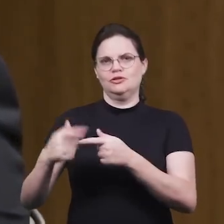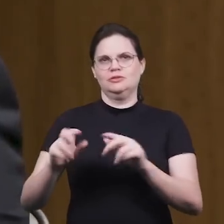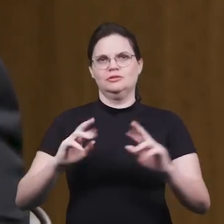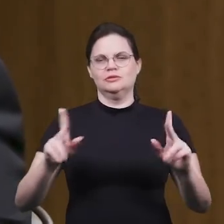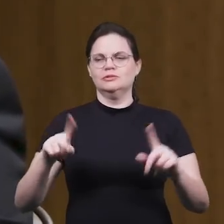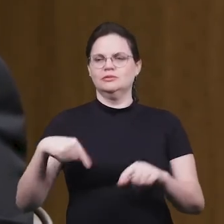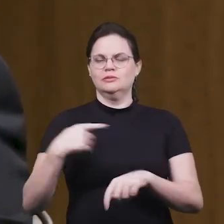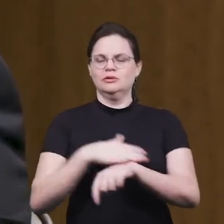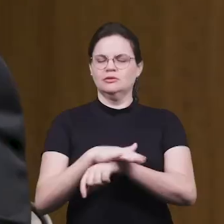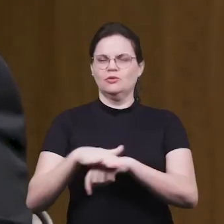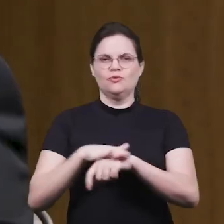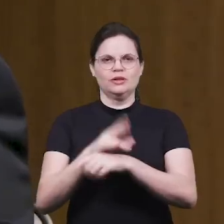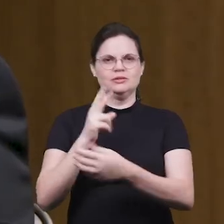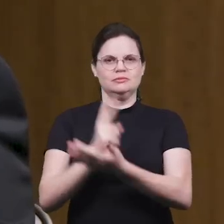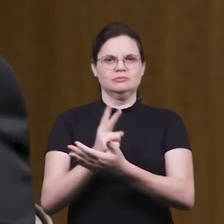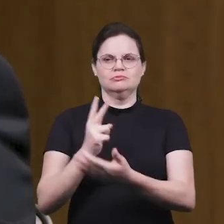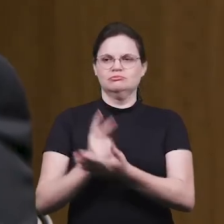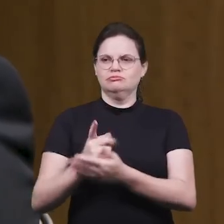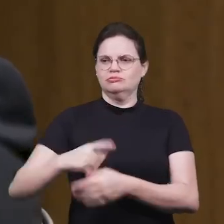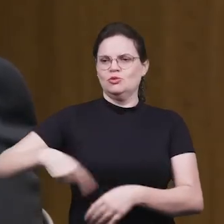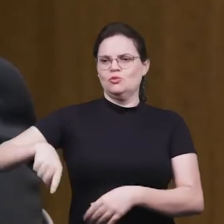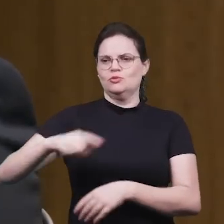nossos filhos, que